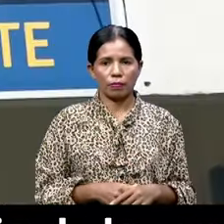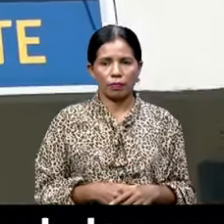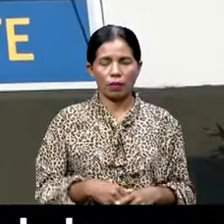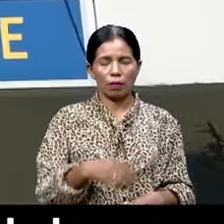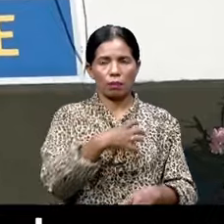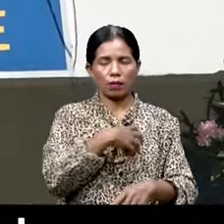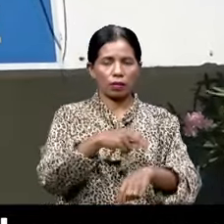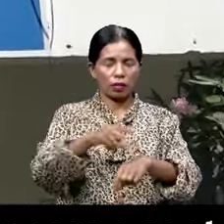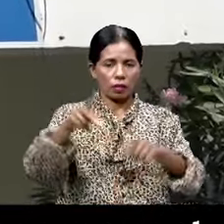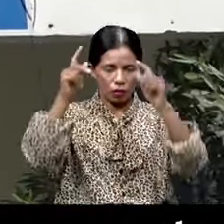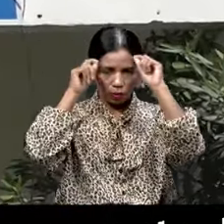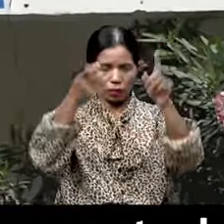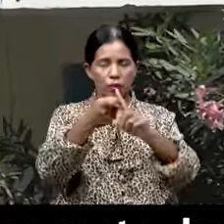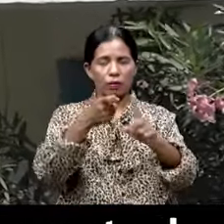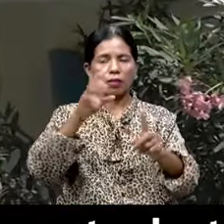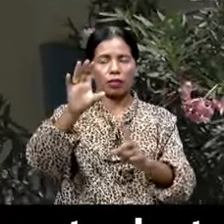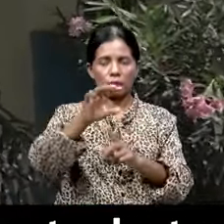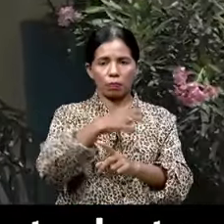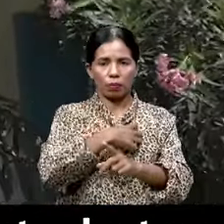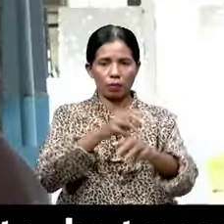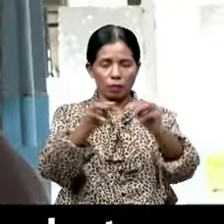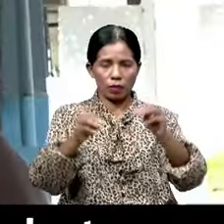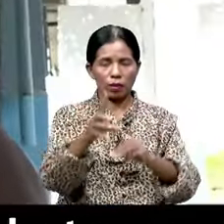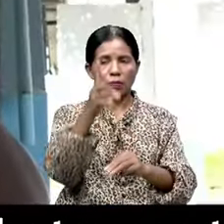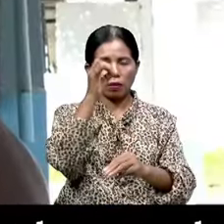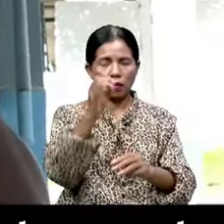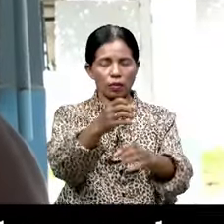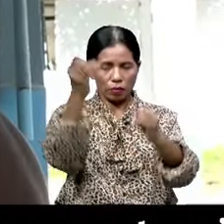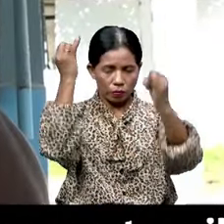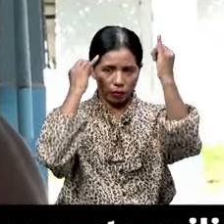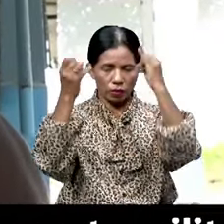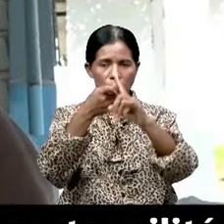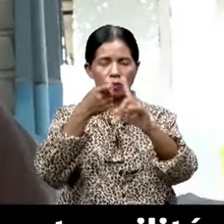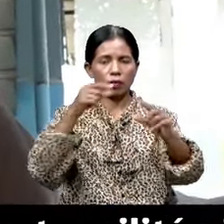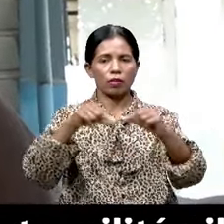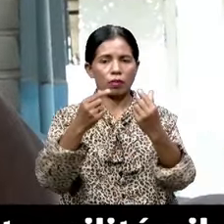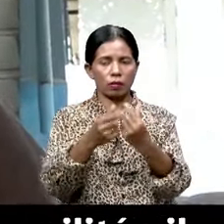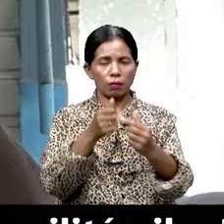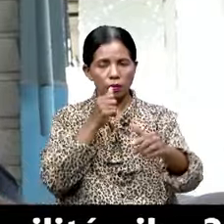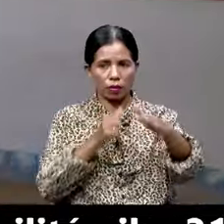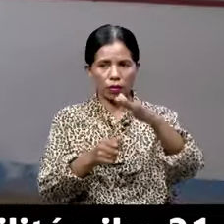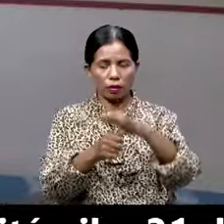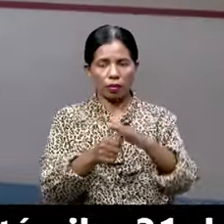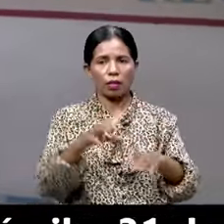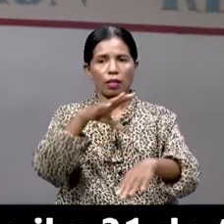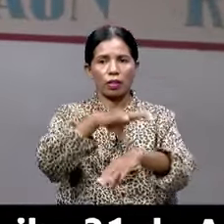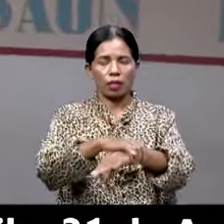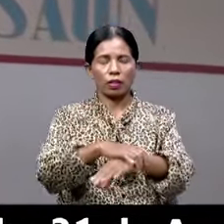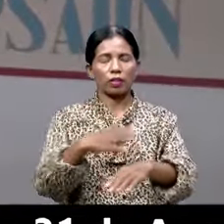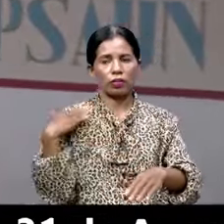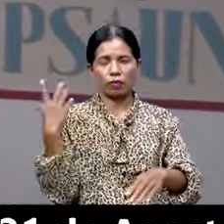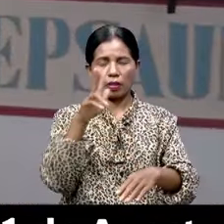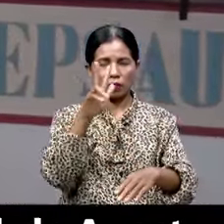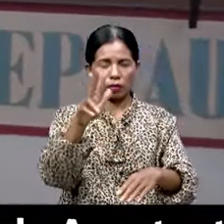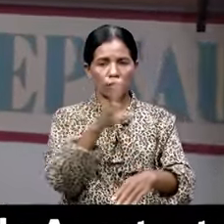Polícia Nacional Timor-Leste e o seu comando pentel município de Lissimo informação que sua equipa secreta penteli onde detém jovem em Tolo e a área